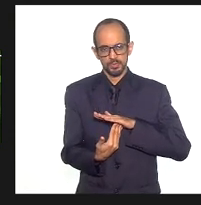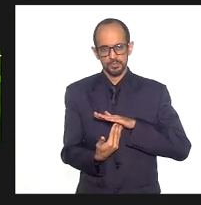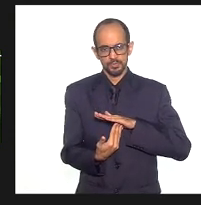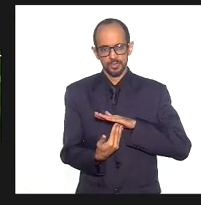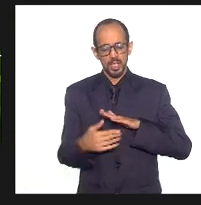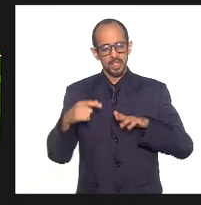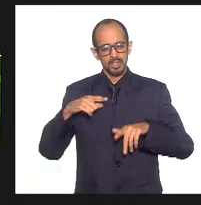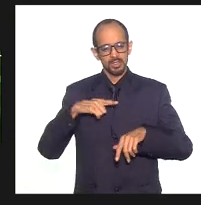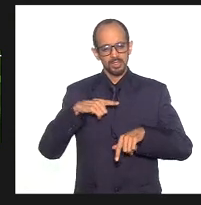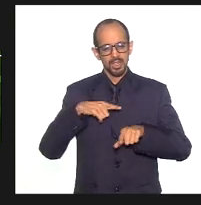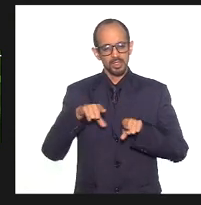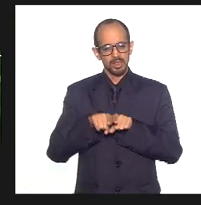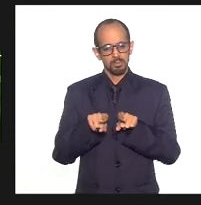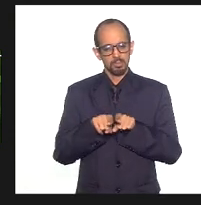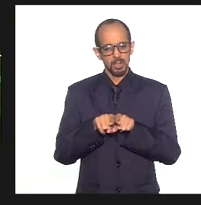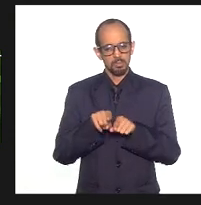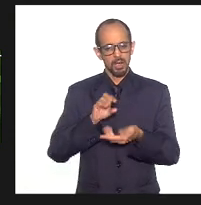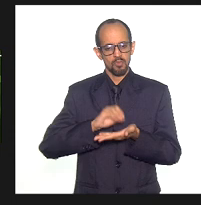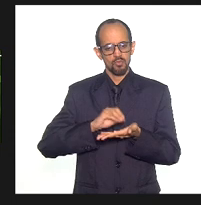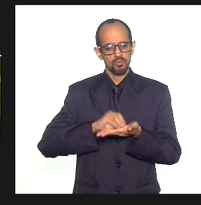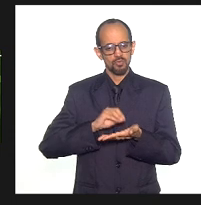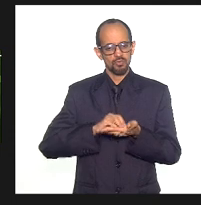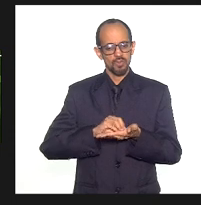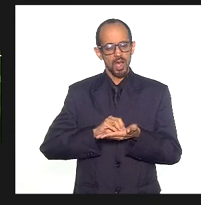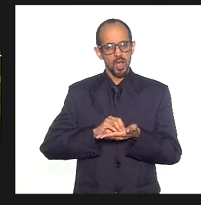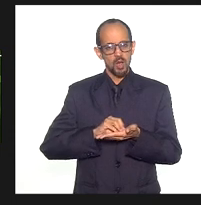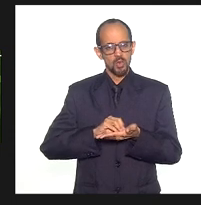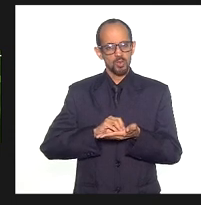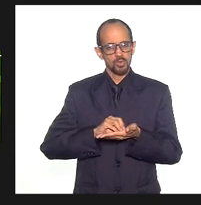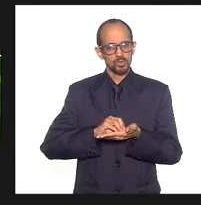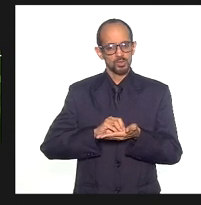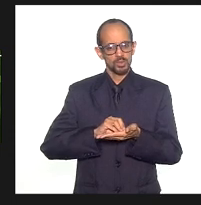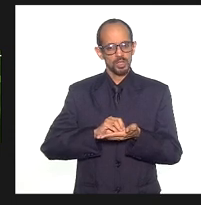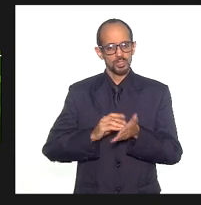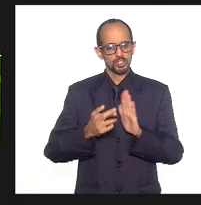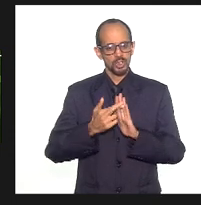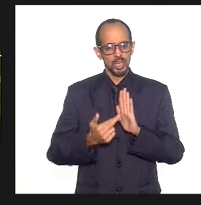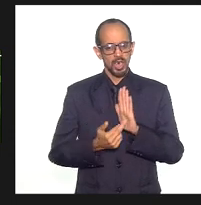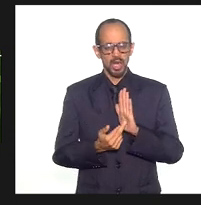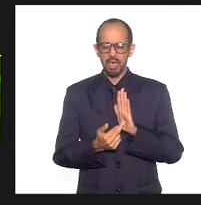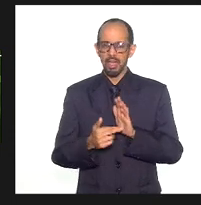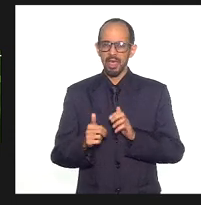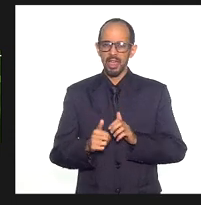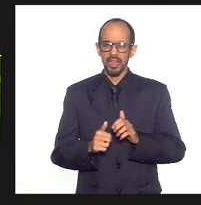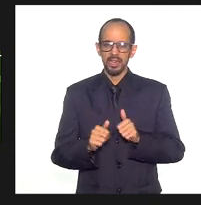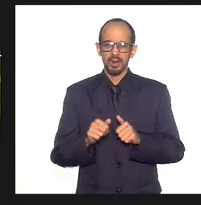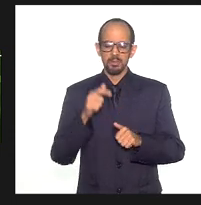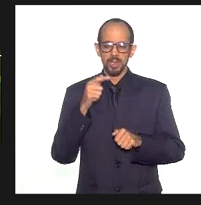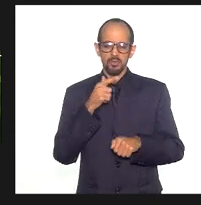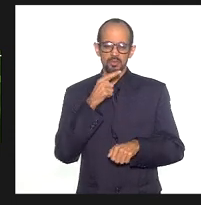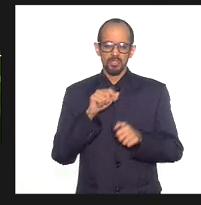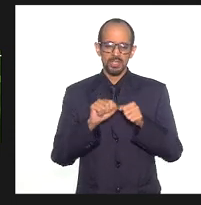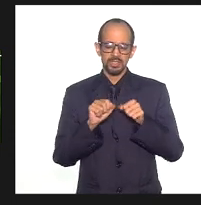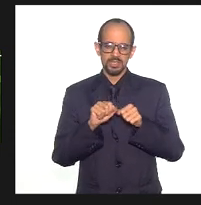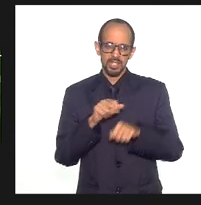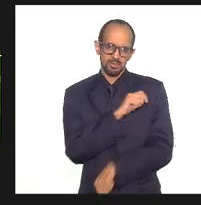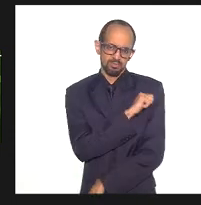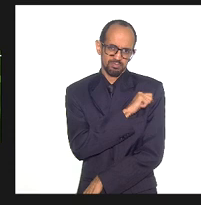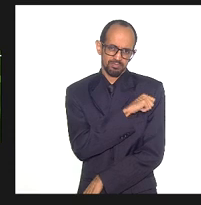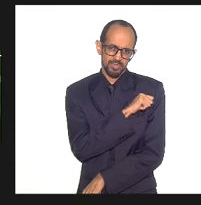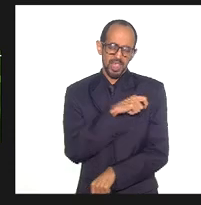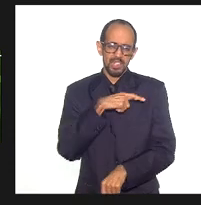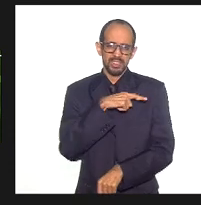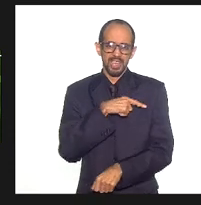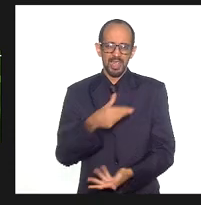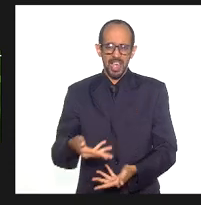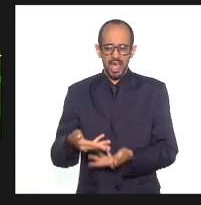de uniformidade nos critérios de seleção dos objetos de fiscalização, ou seja, atendimentos manuais, né, acabam